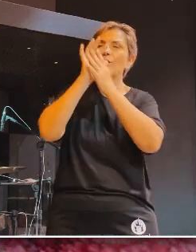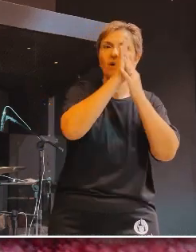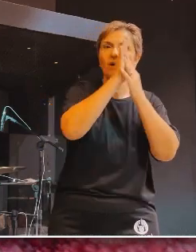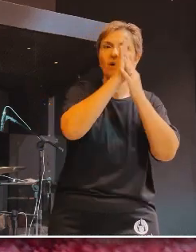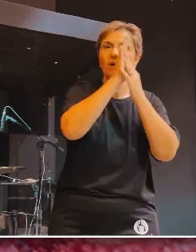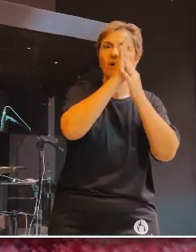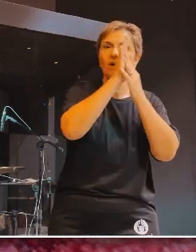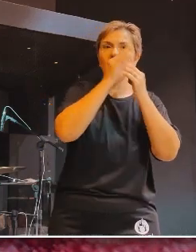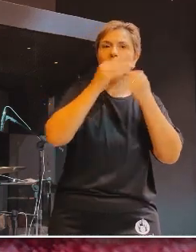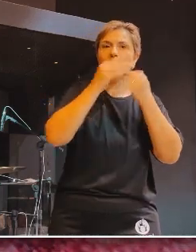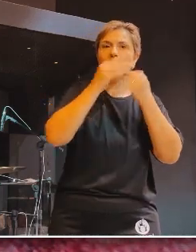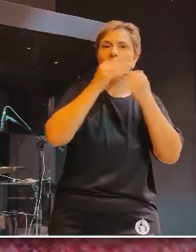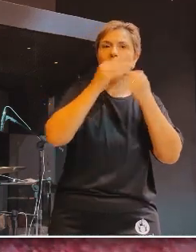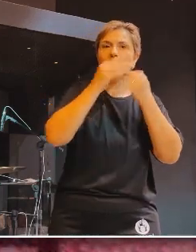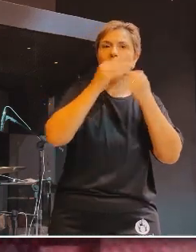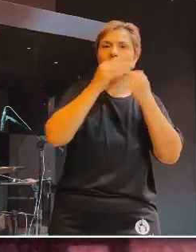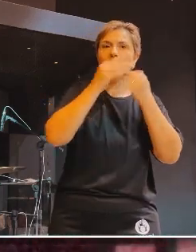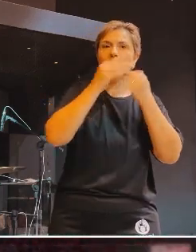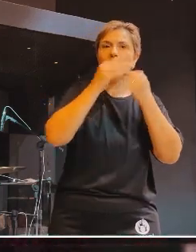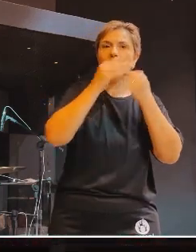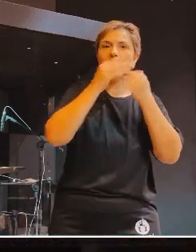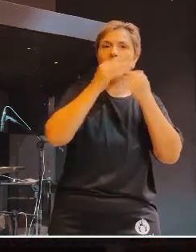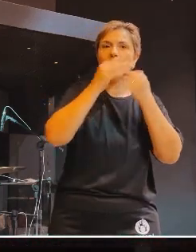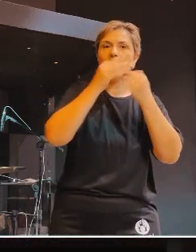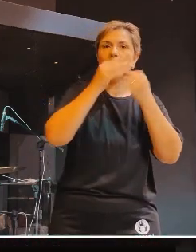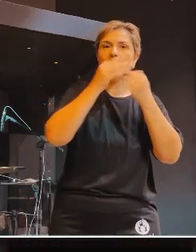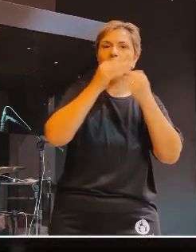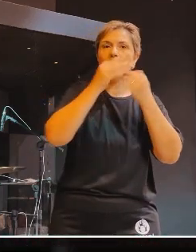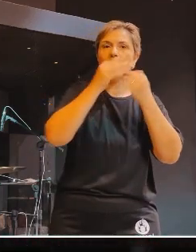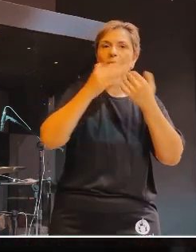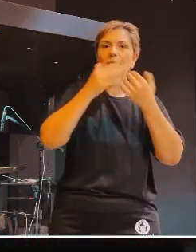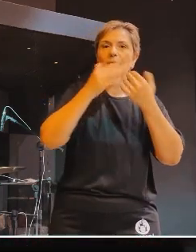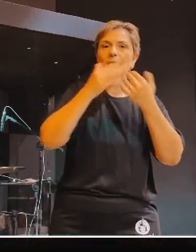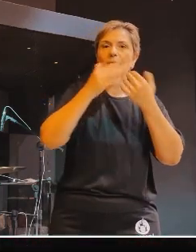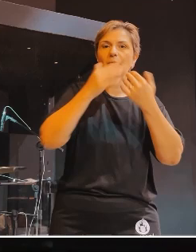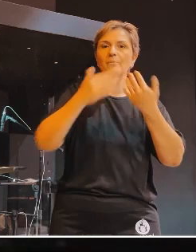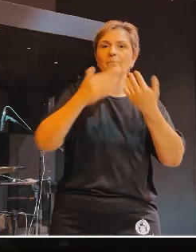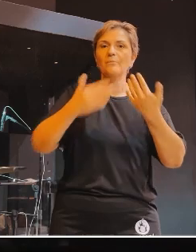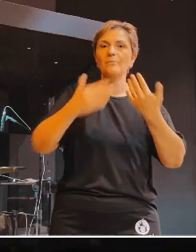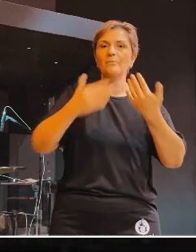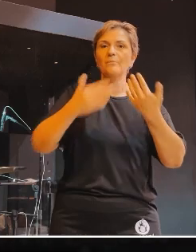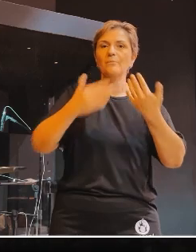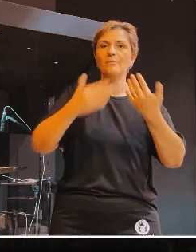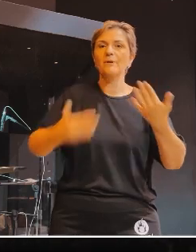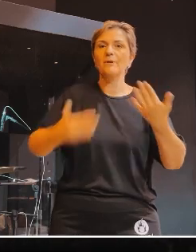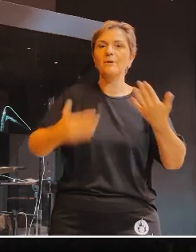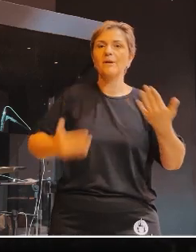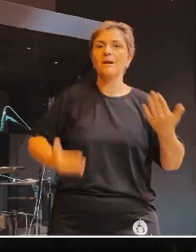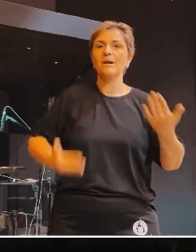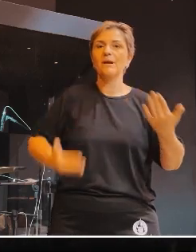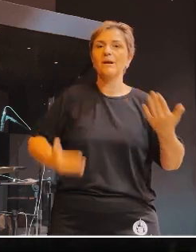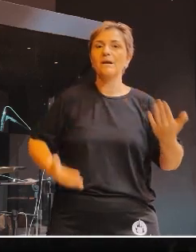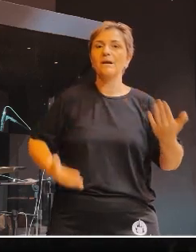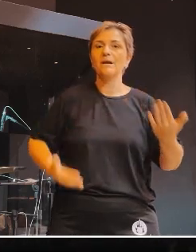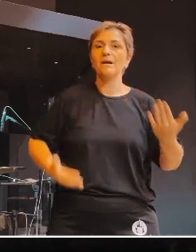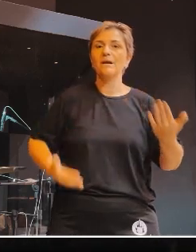chão, para fazer o que era necessário. Era na vigília, era nos hospitais.